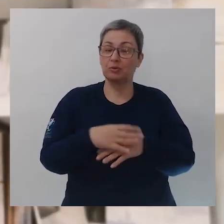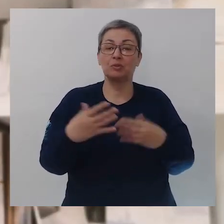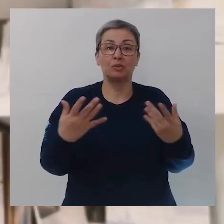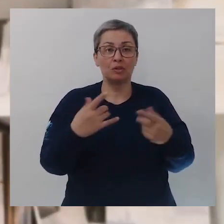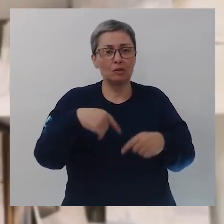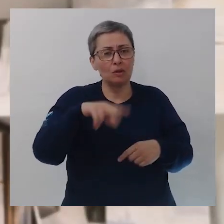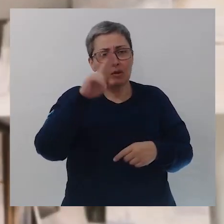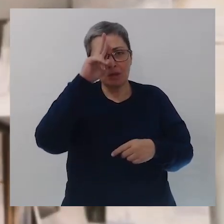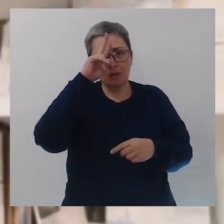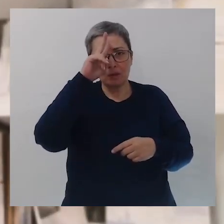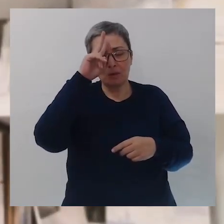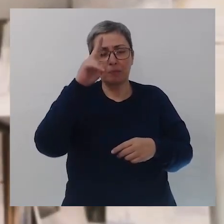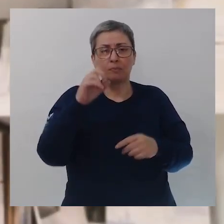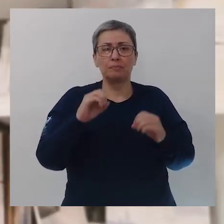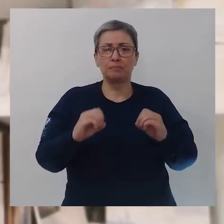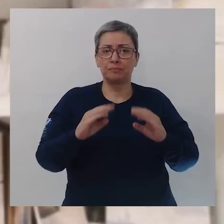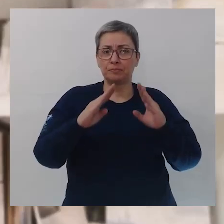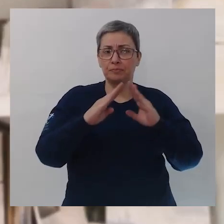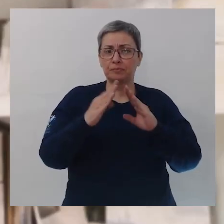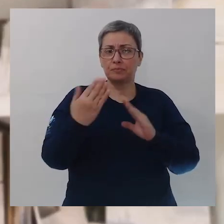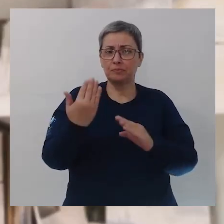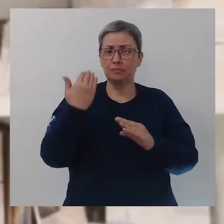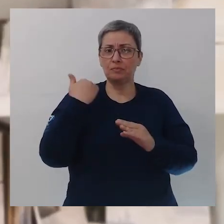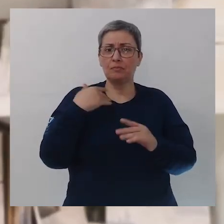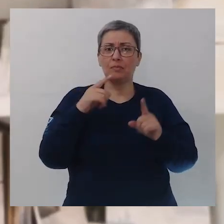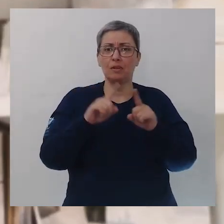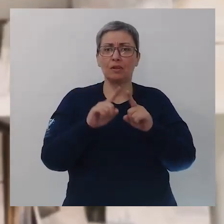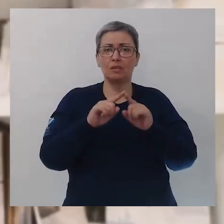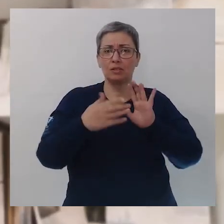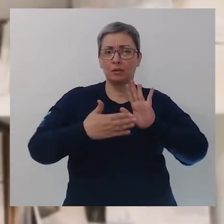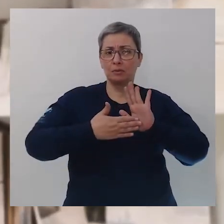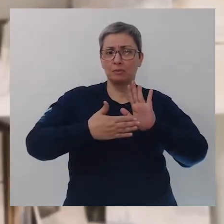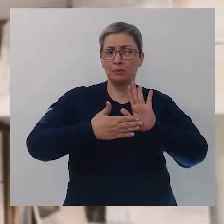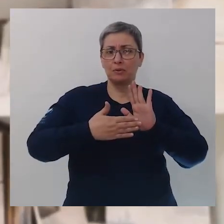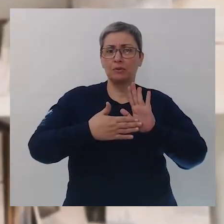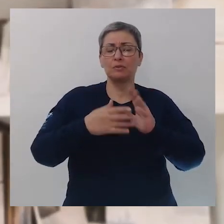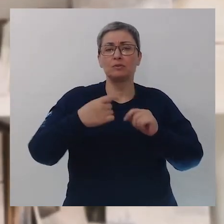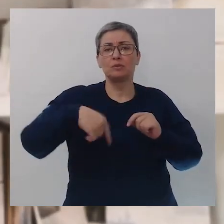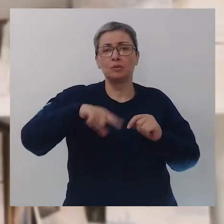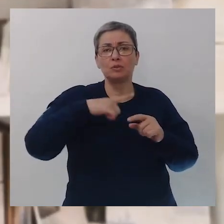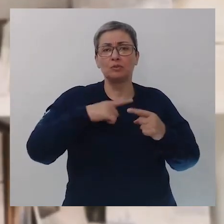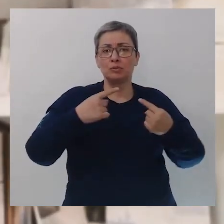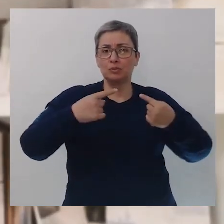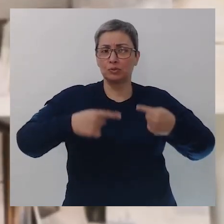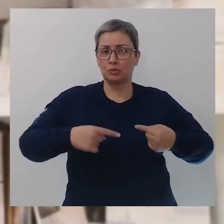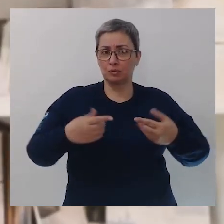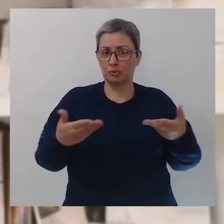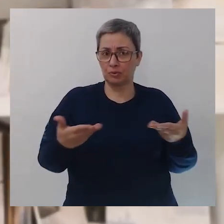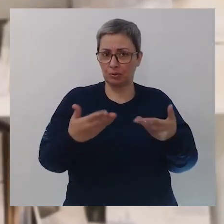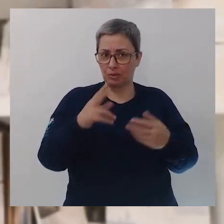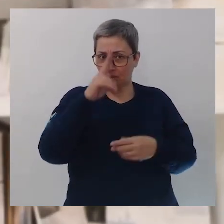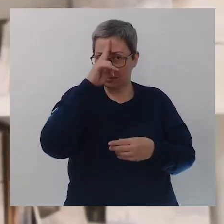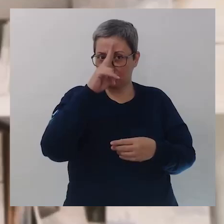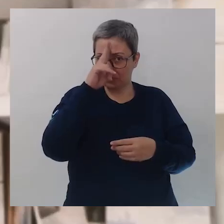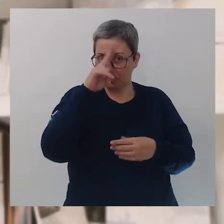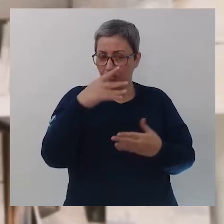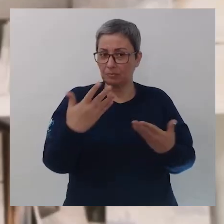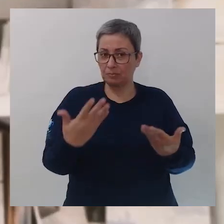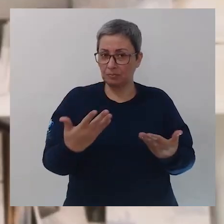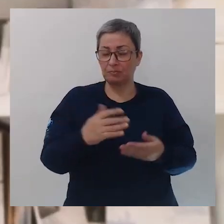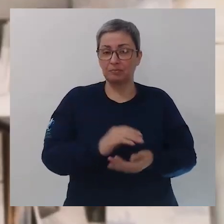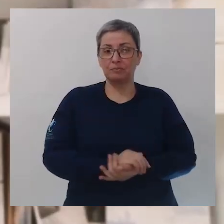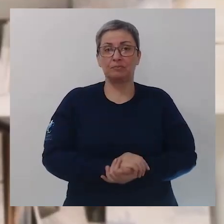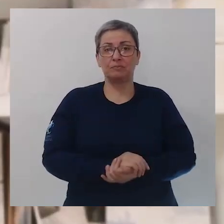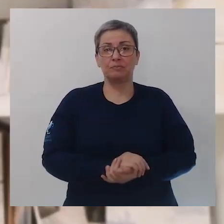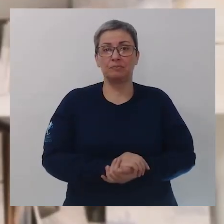tá? Vocês lembram no programa passado que eu trouxe uma proposta, um desafio para vocês, estão